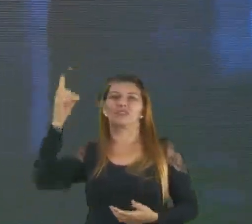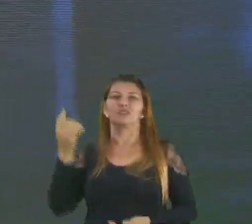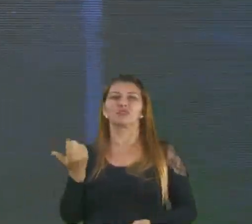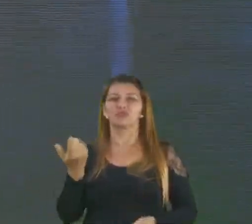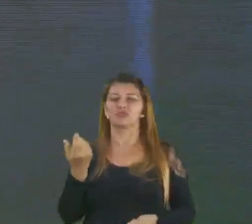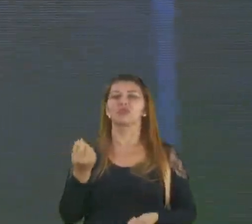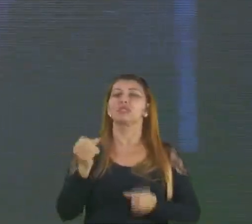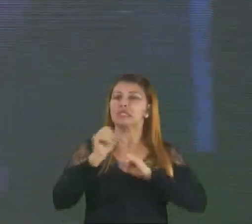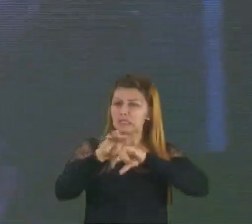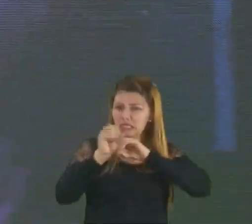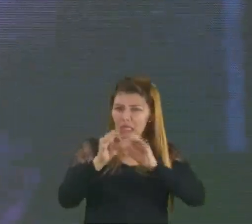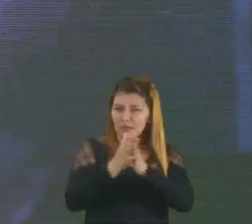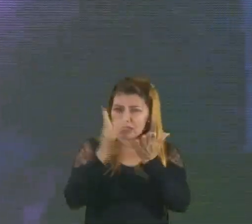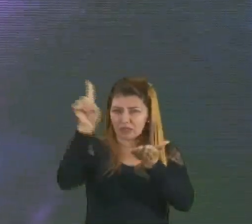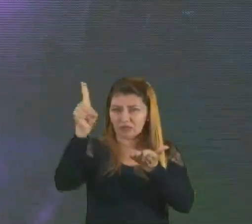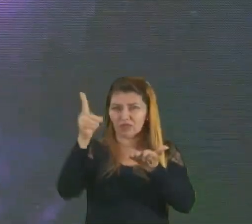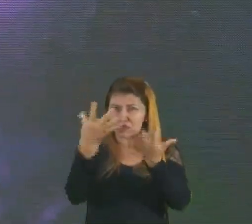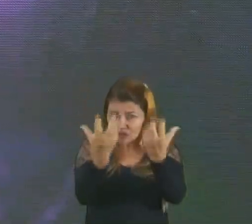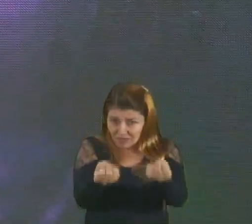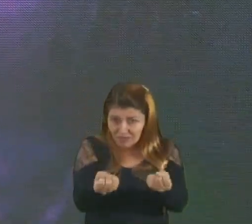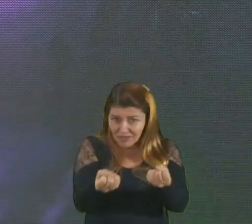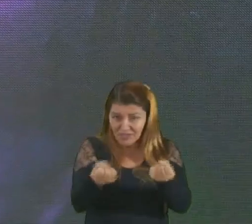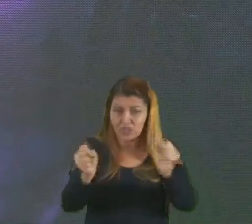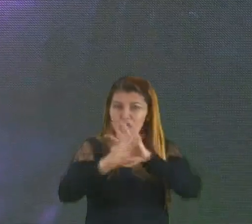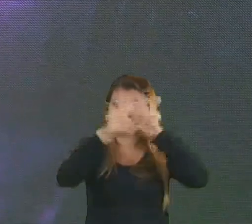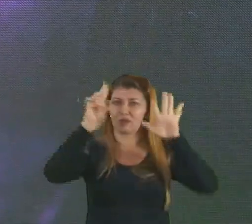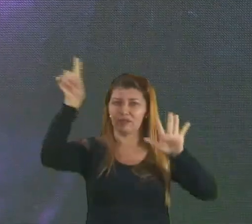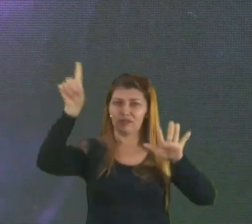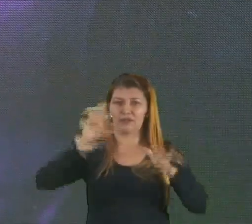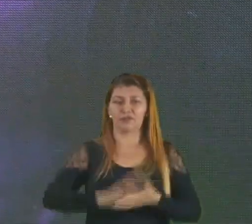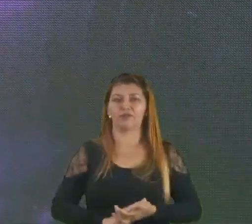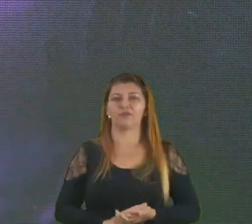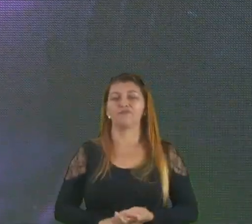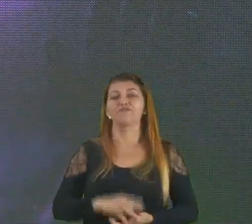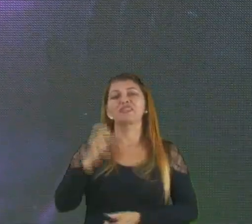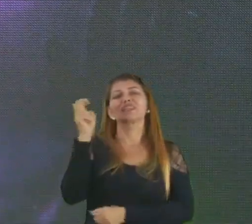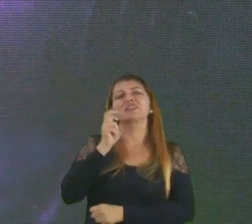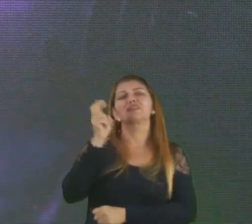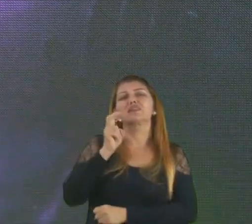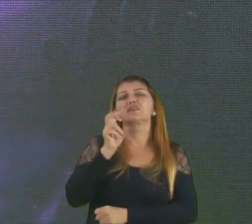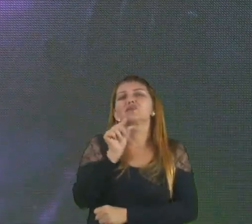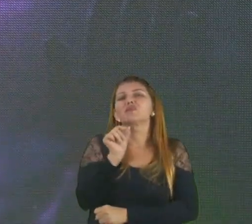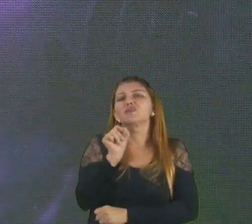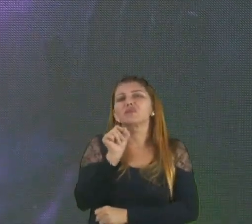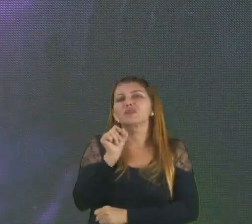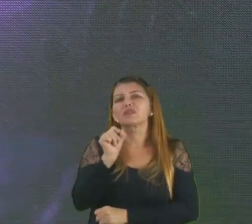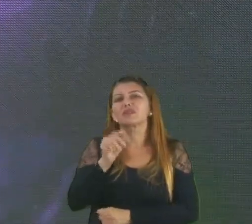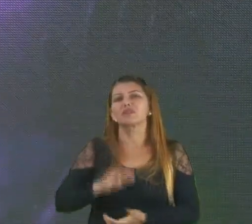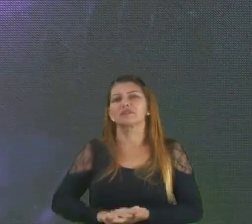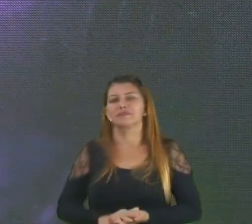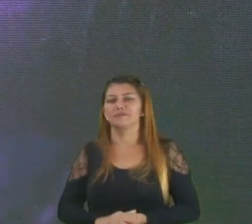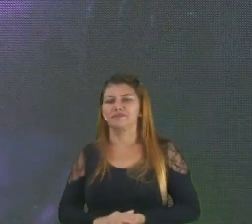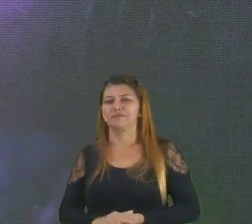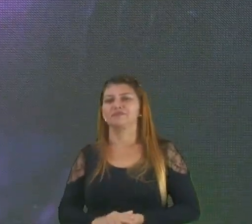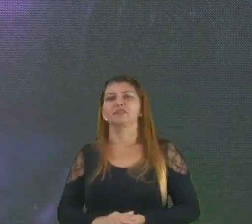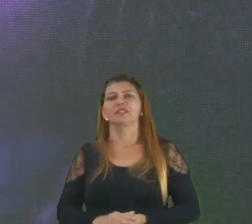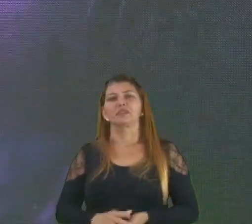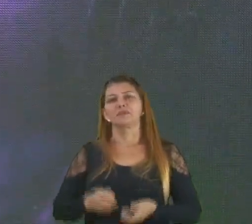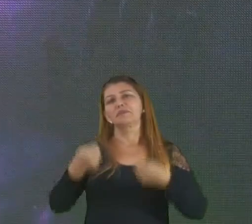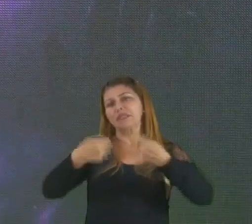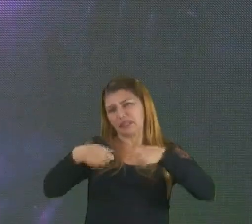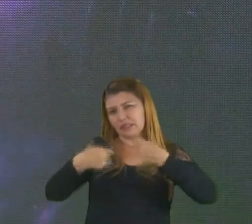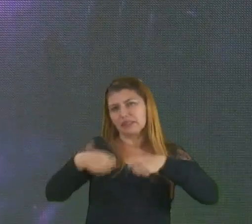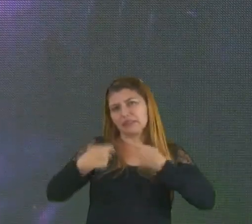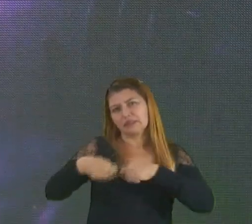palavra, digam glória a Deus. Quinto lugar, uma atitude de renúncia. Diga comigo, renúncia.